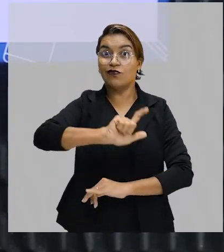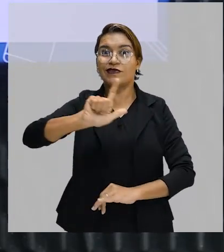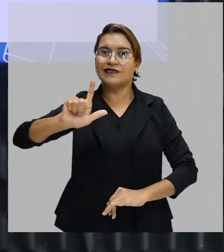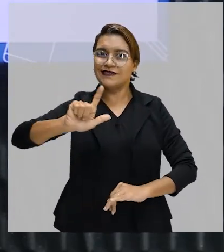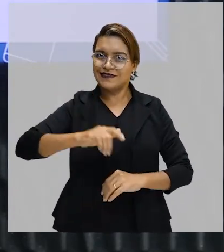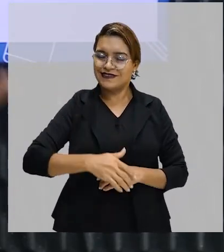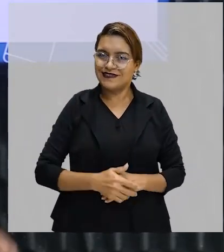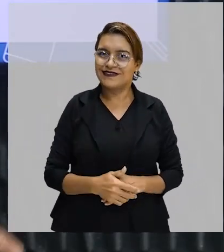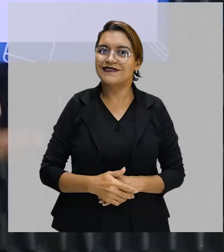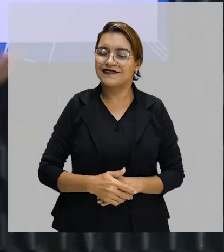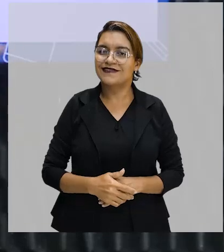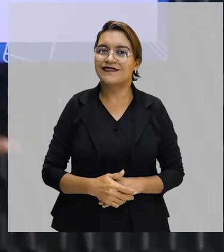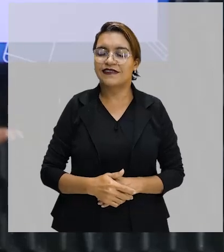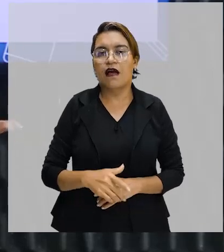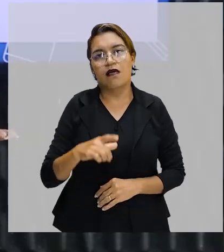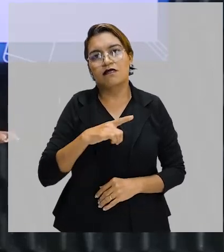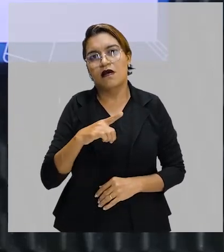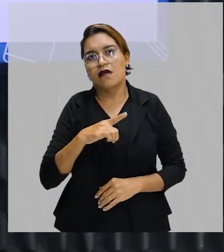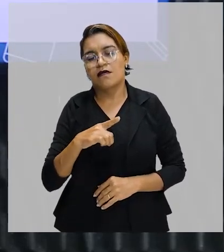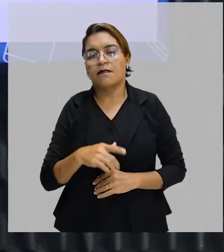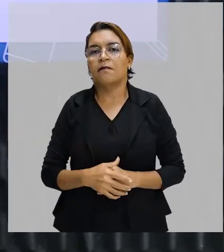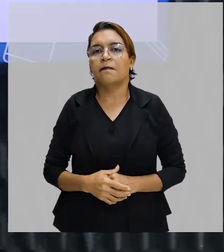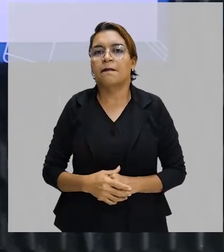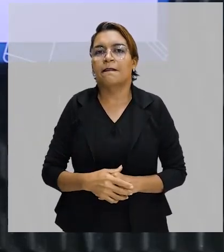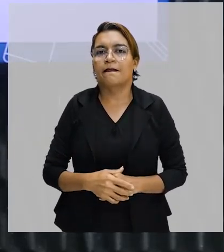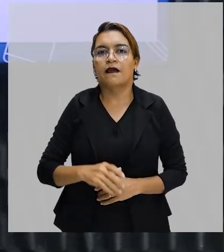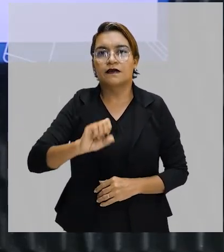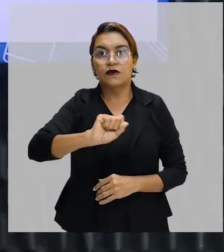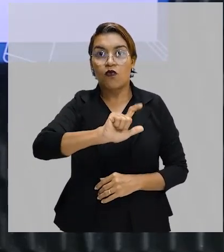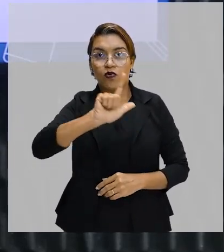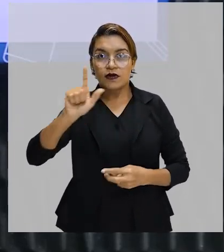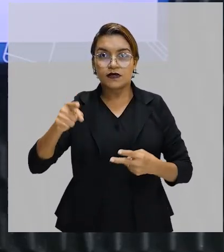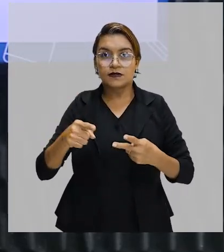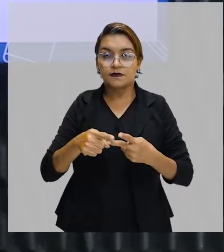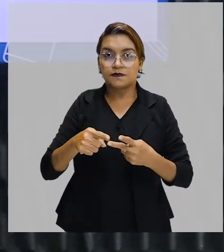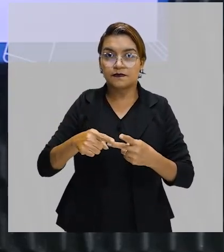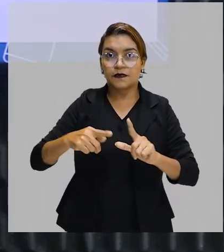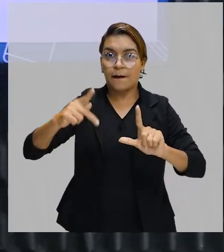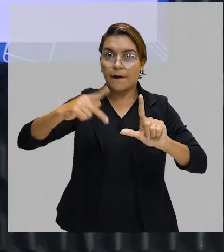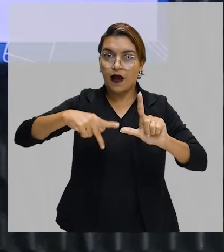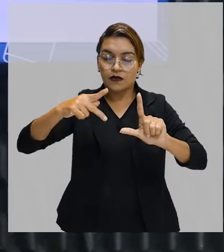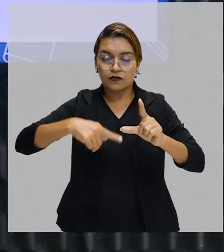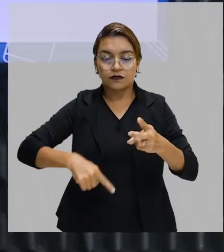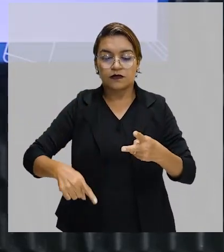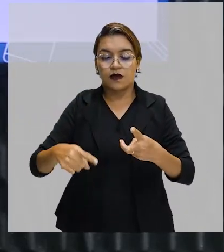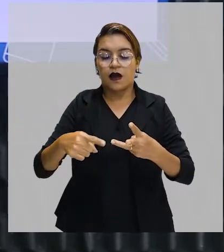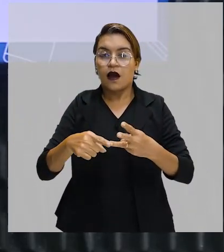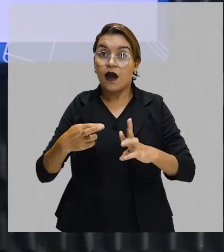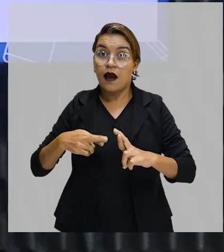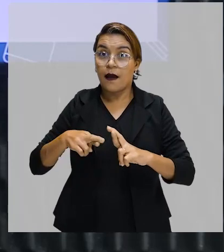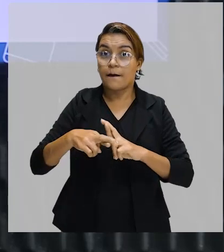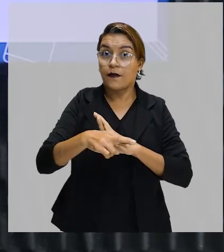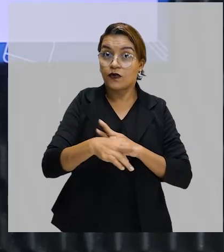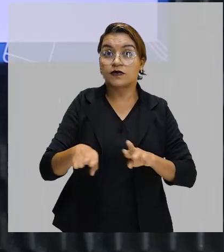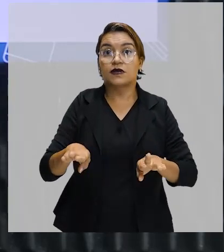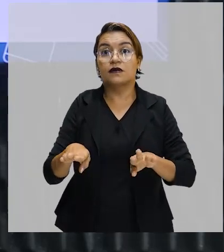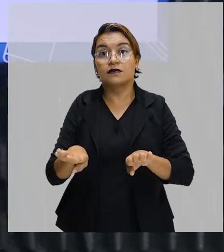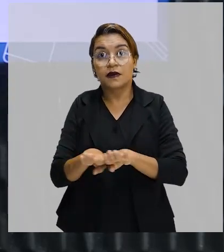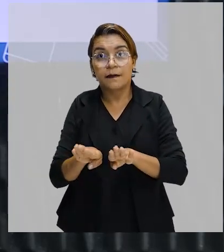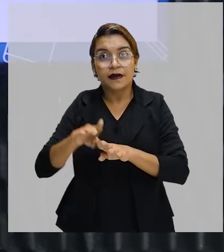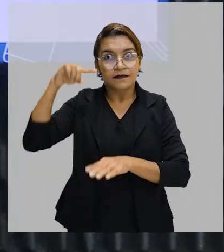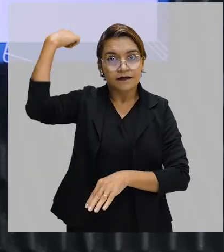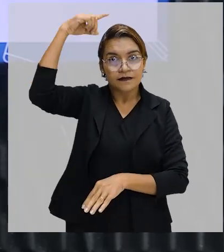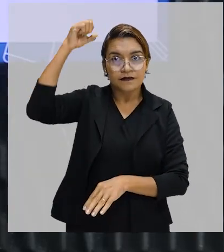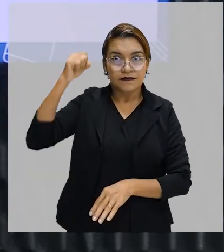Ilha de São Luís aí ele é composta por São Luís Paço do Lumiar Raposa e São José de